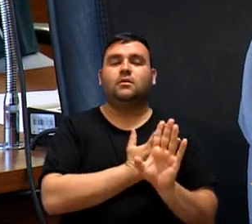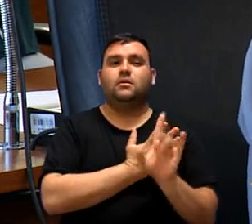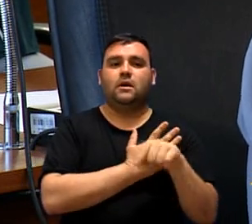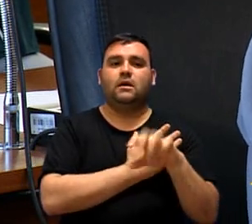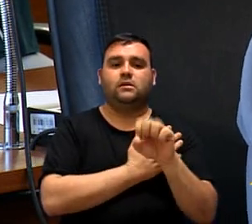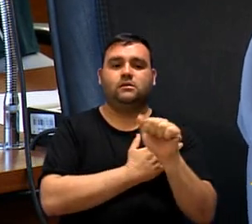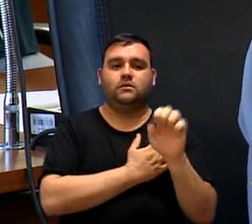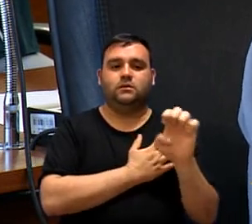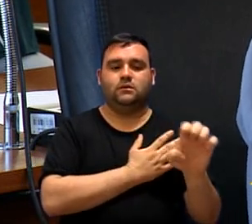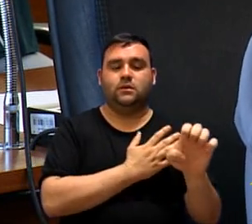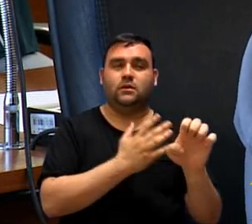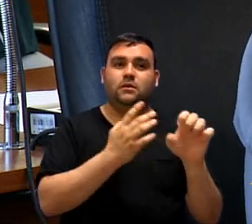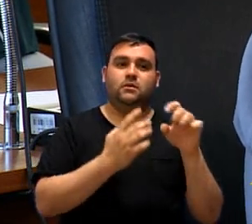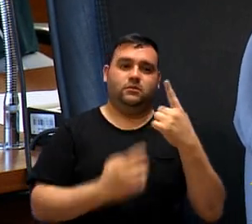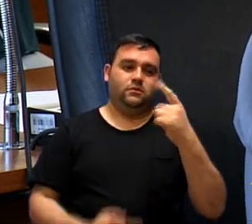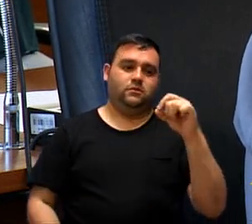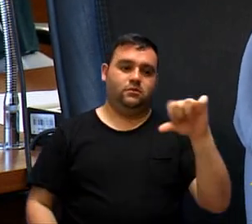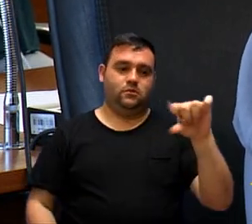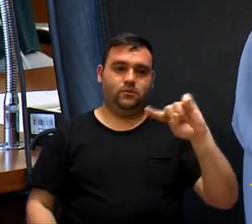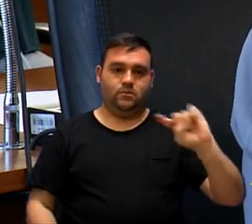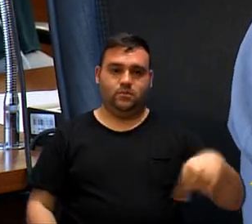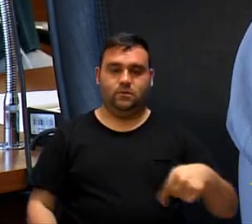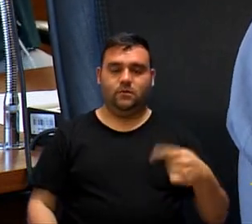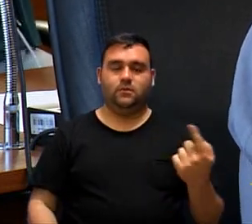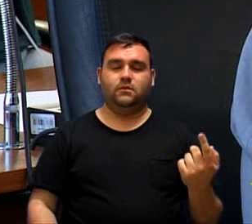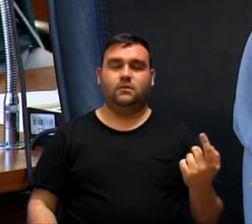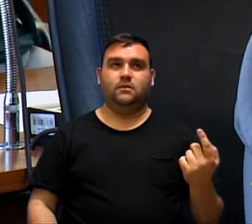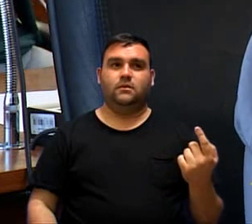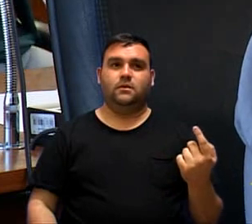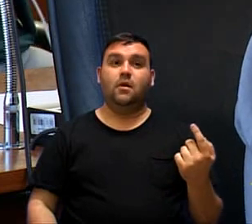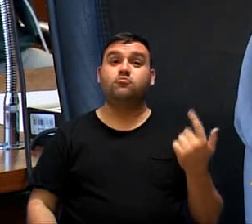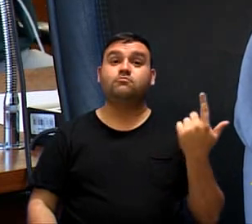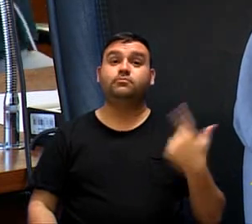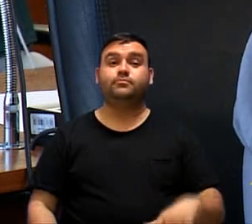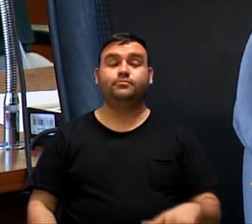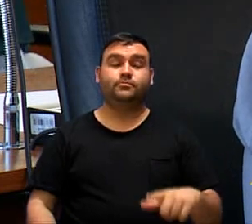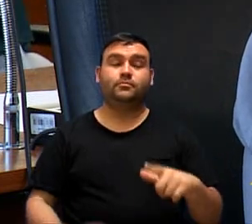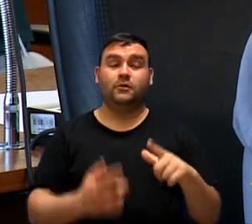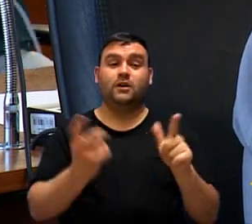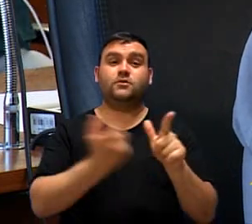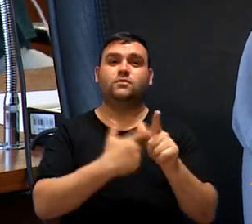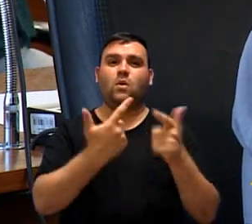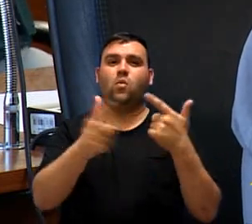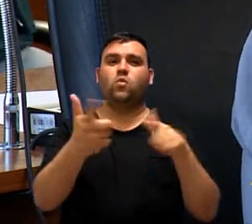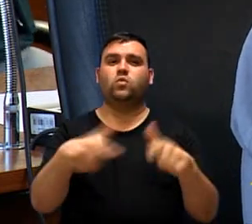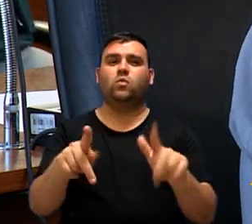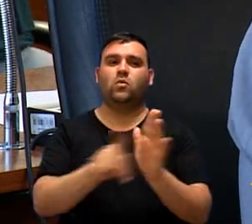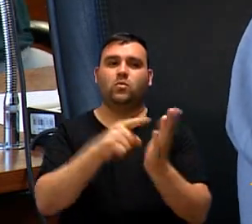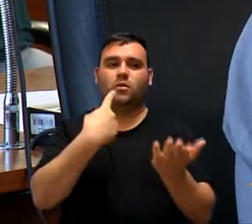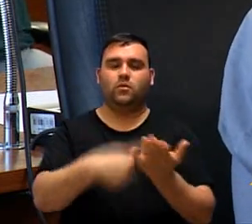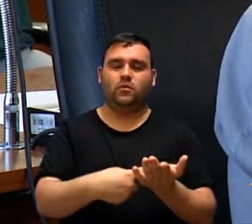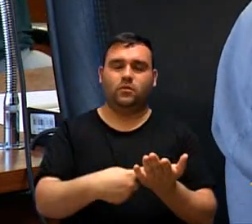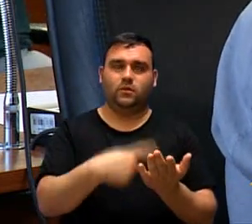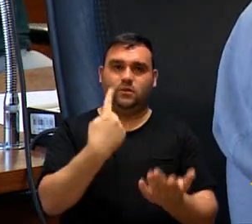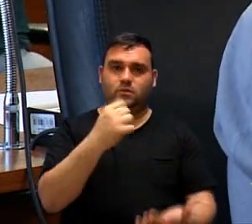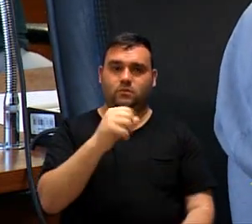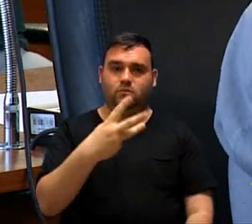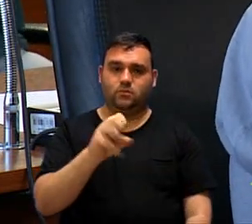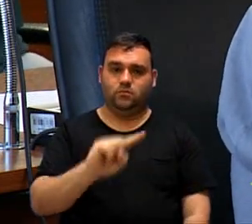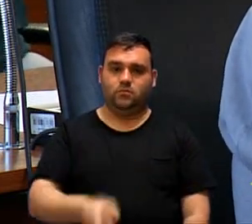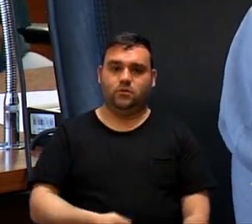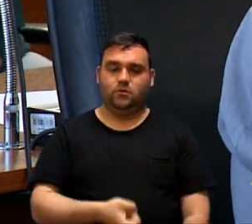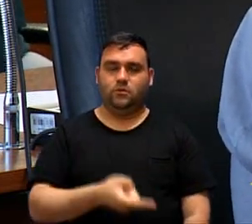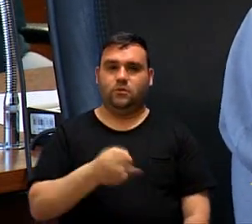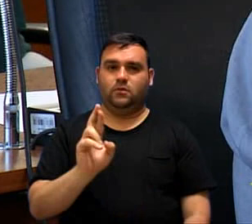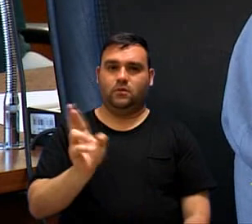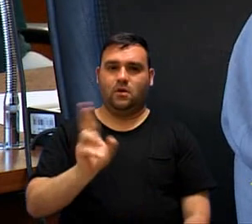que é o SAI, 109 milhões de reais. Daí vem outras dívidas que são acordos, 193 milhões de